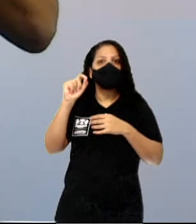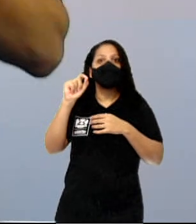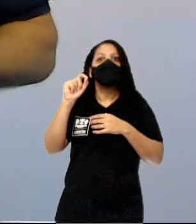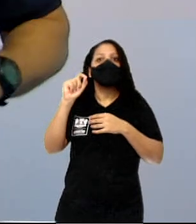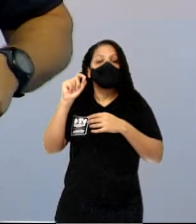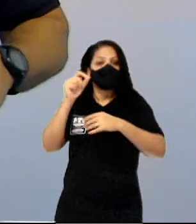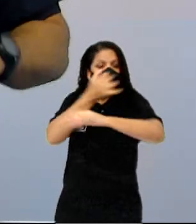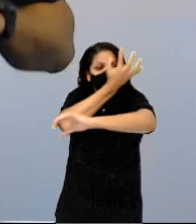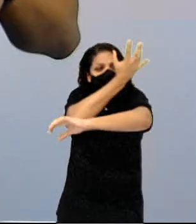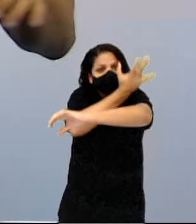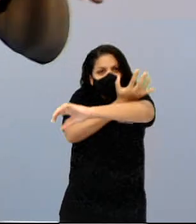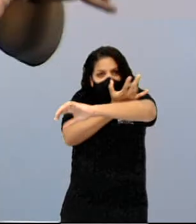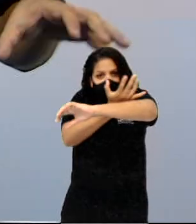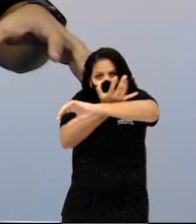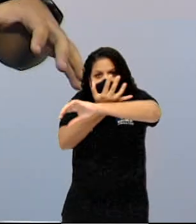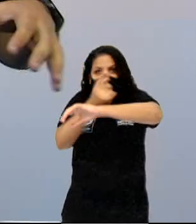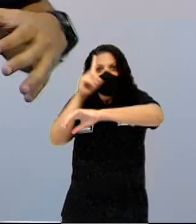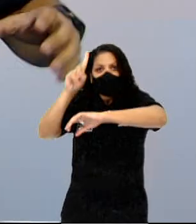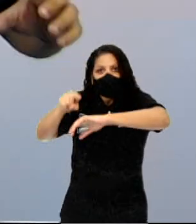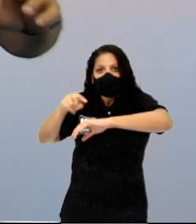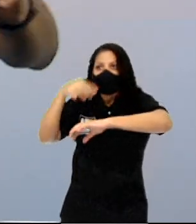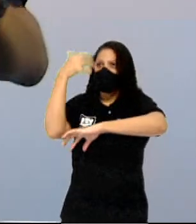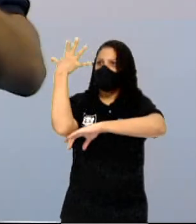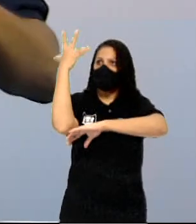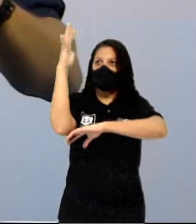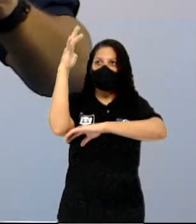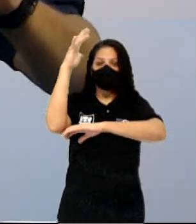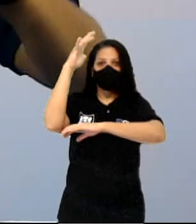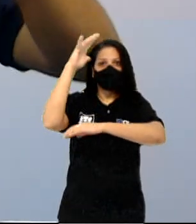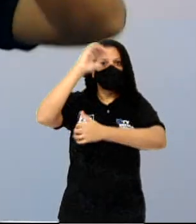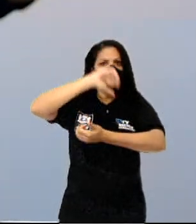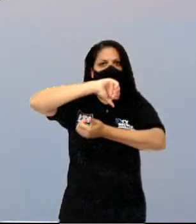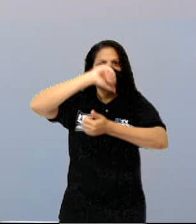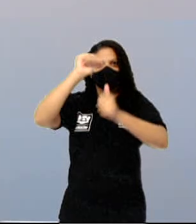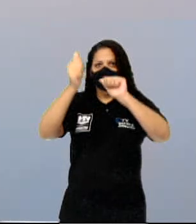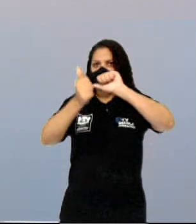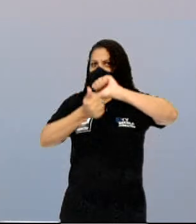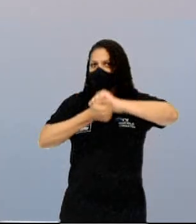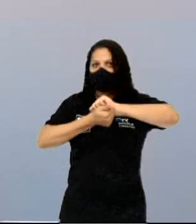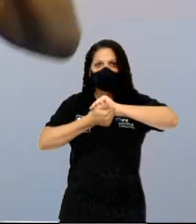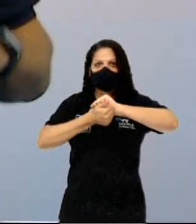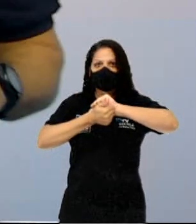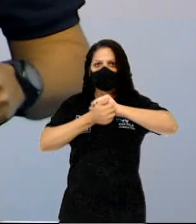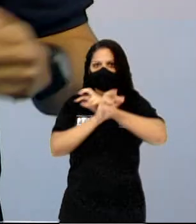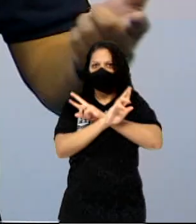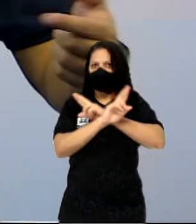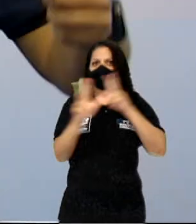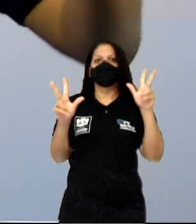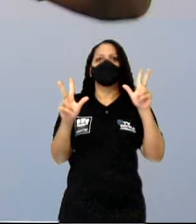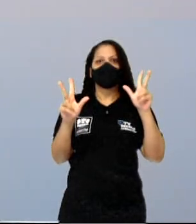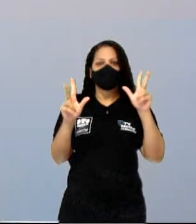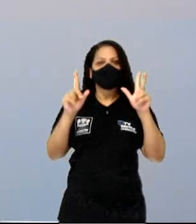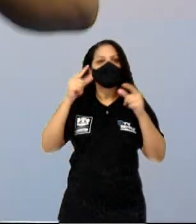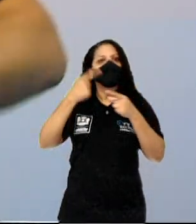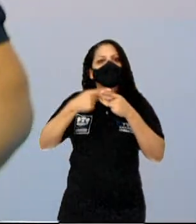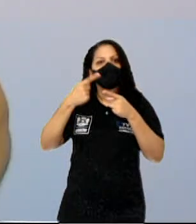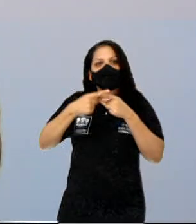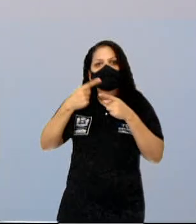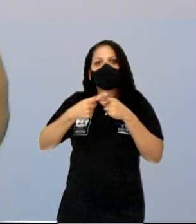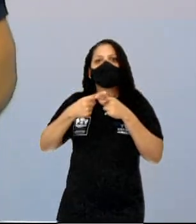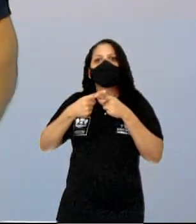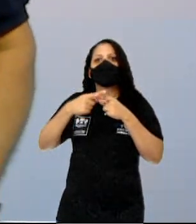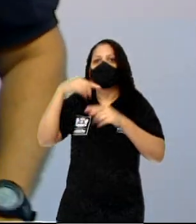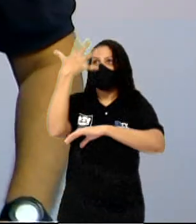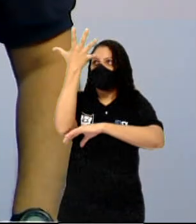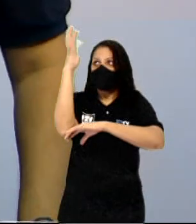cabeça para baixo. Porque no período da seca, quando a água não vem do céu, as plantinhas procuram água